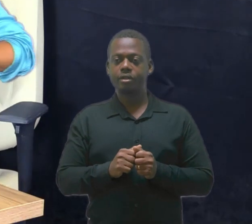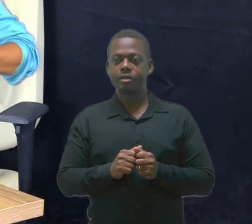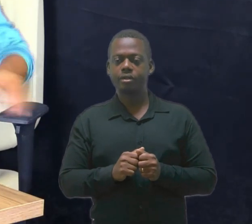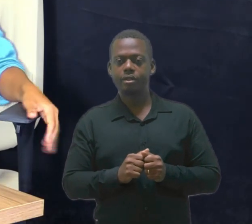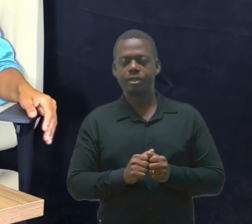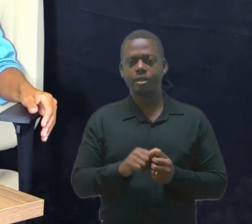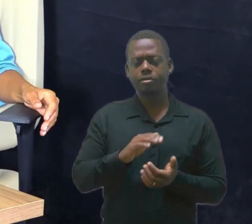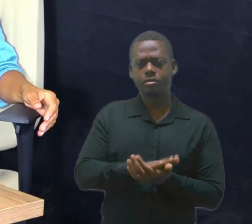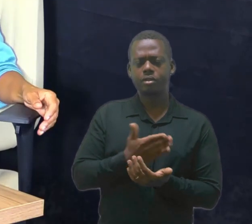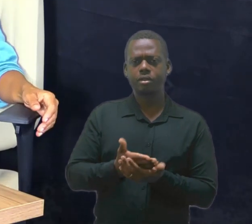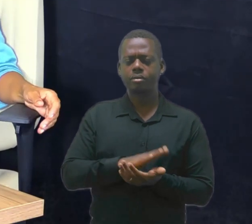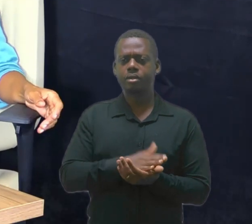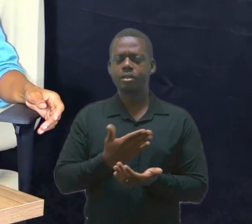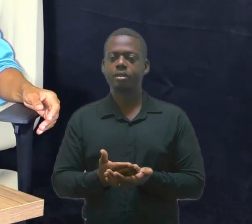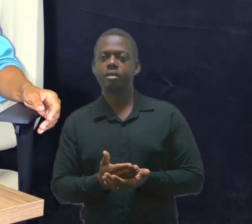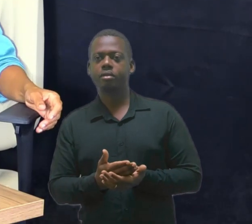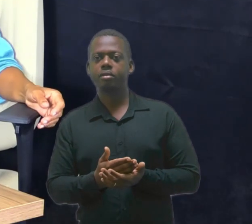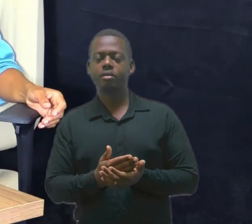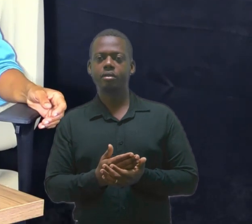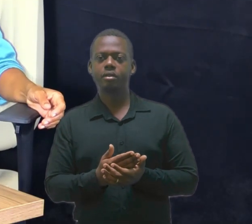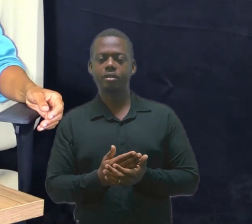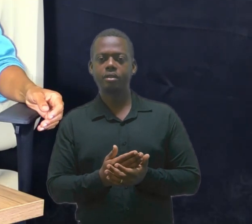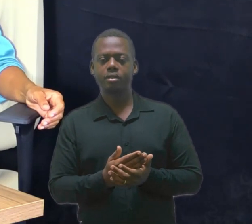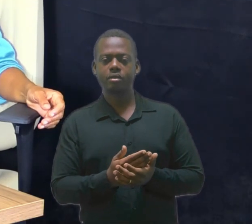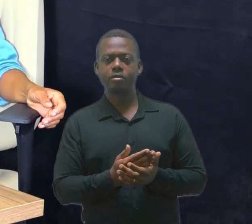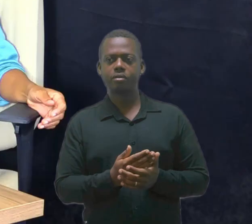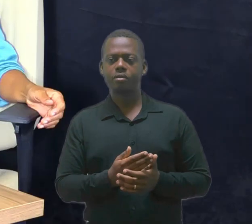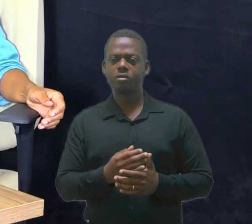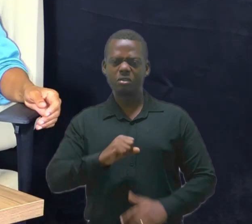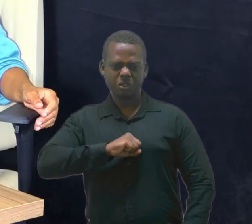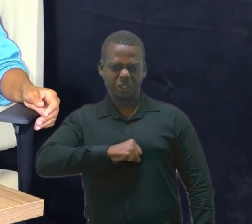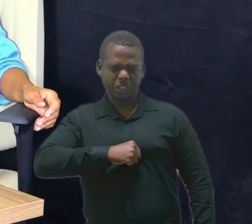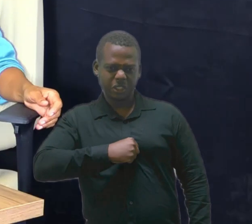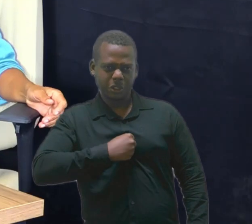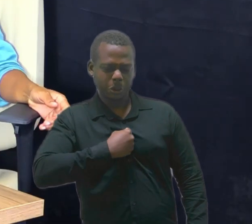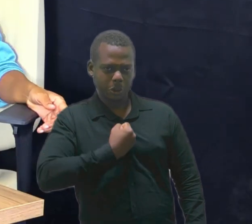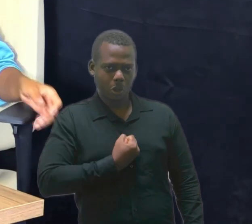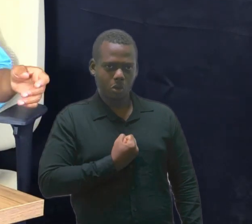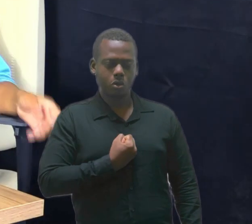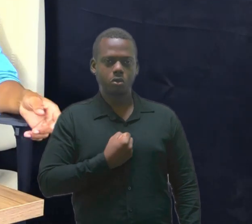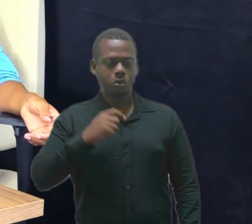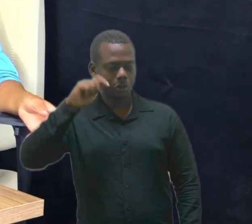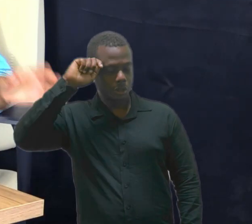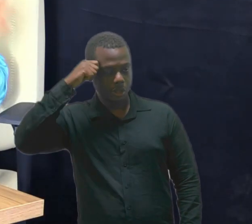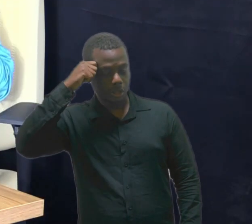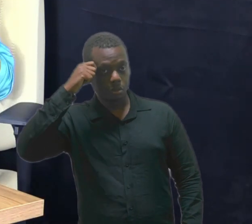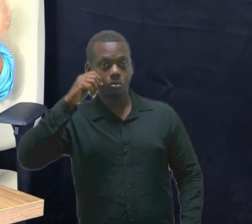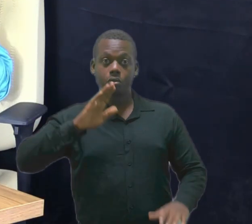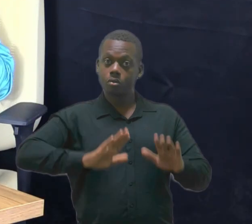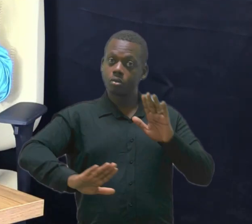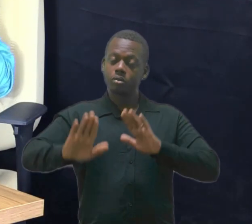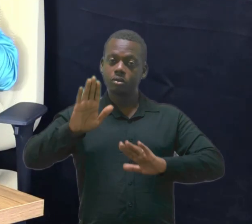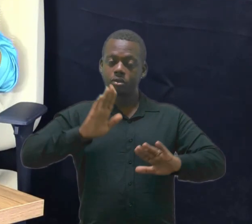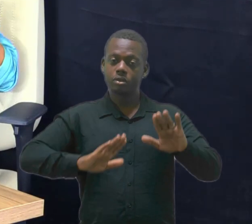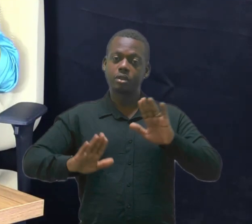lá interpretando e falo, aí, se eu faço esse sinal aqui, que é ódio e negro, eu digo que você odeia os negros. Você deu